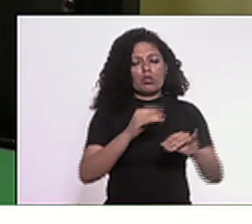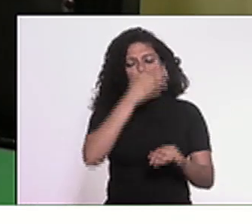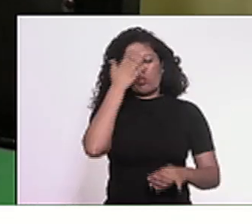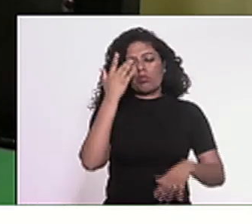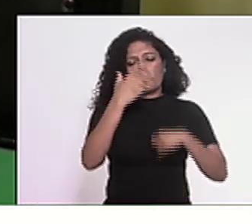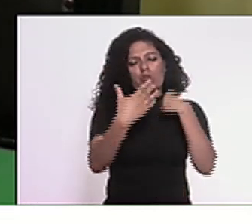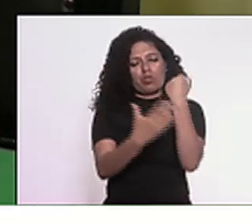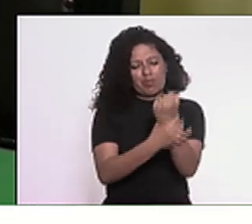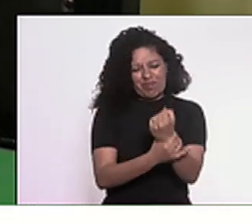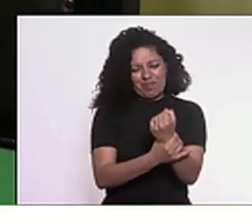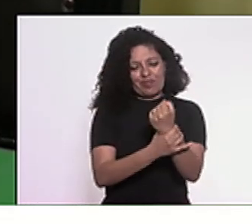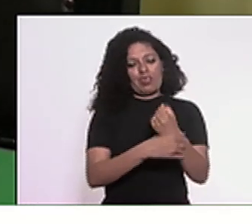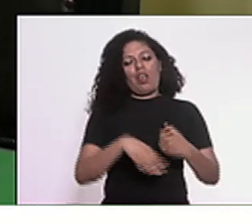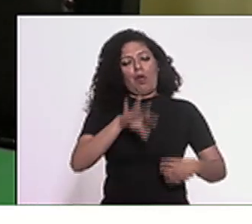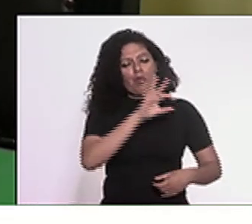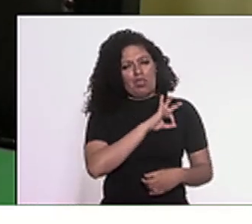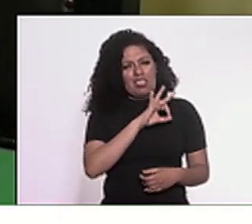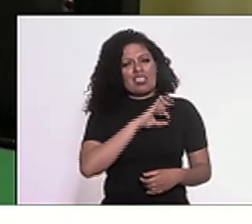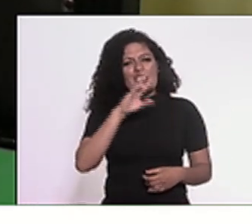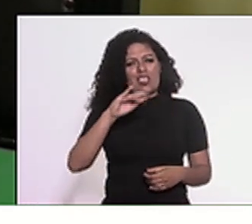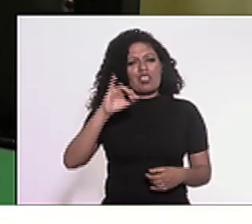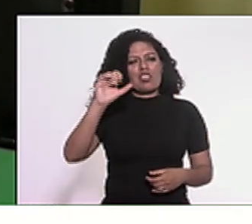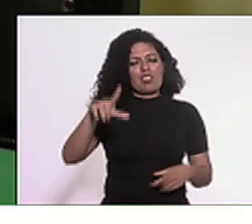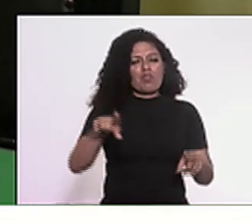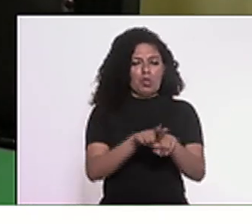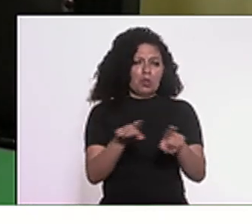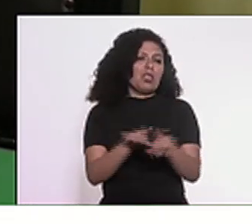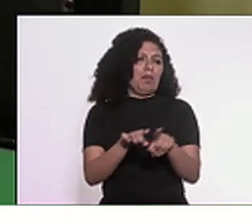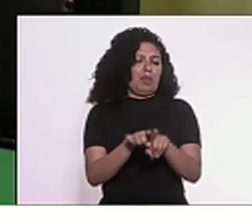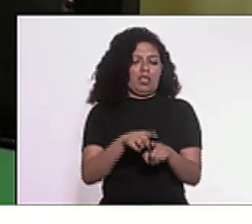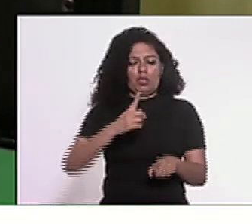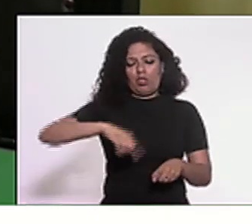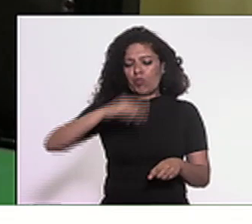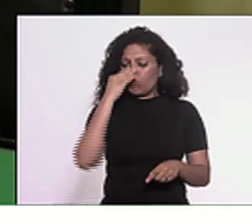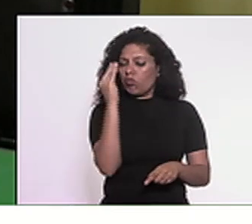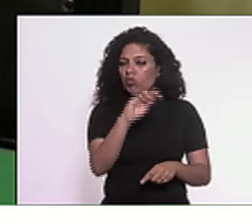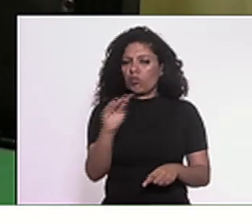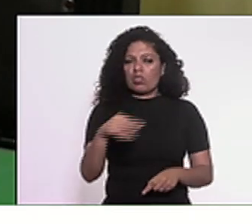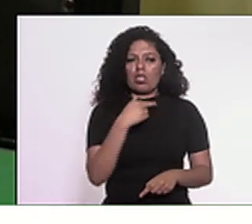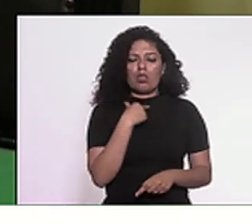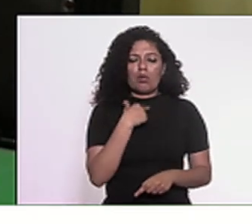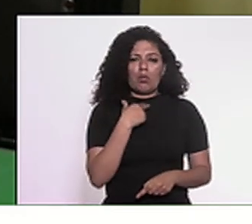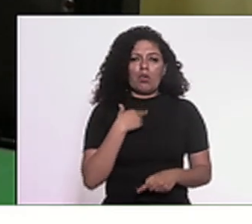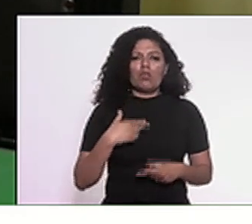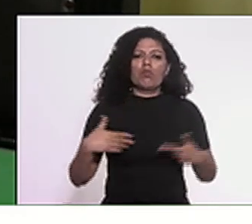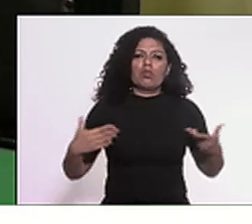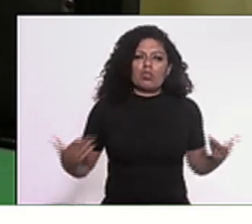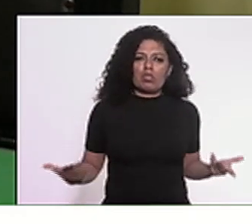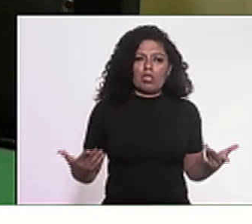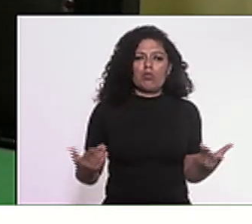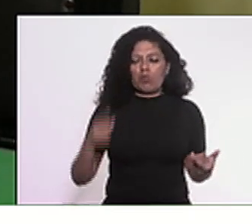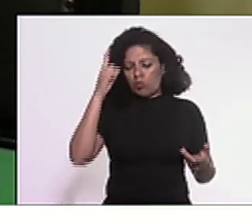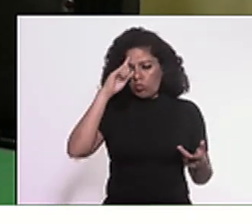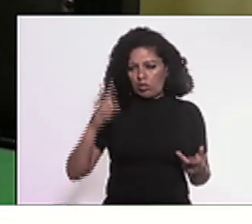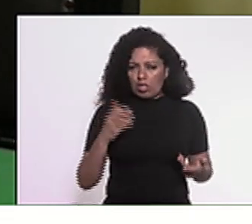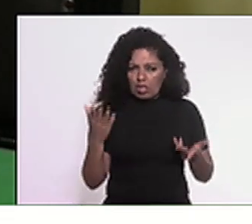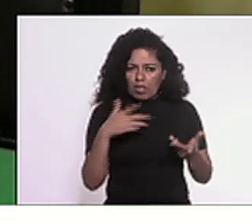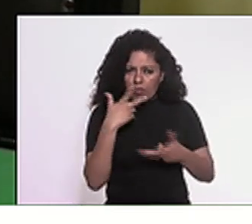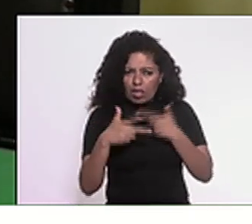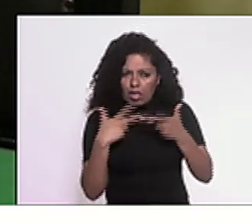pública do Estado do Rio de Janeiro, policial civil também, que a gente não pode deixar, né, de fazer esse registro. Então, eu não sei se o senhor quer